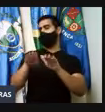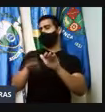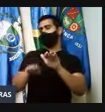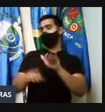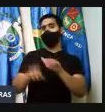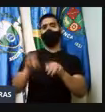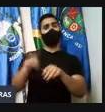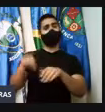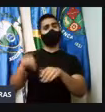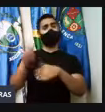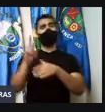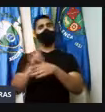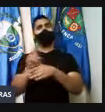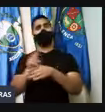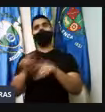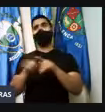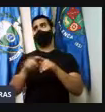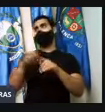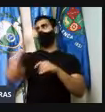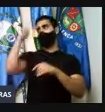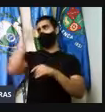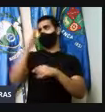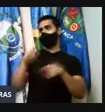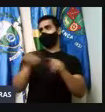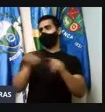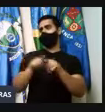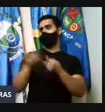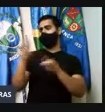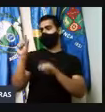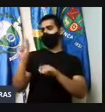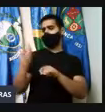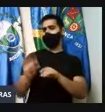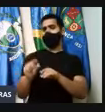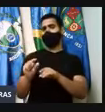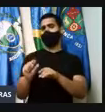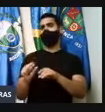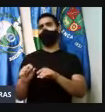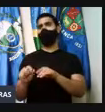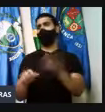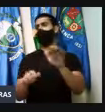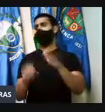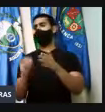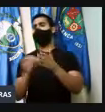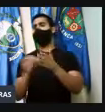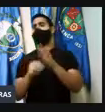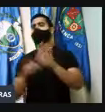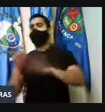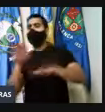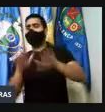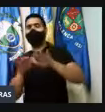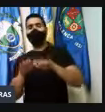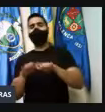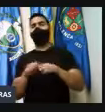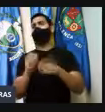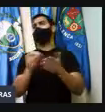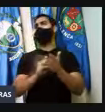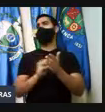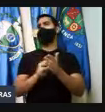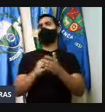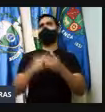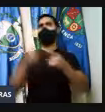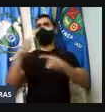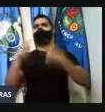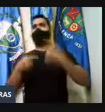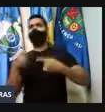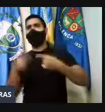só aqui em Valença, é no Brasil inteiro. Então, o descuido é no Brasil inteiro. Às vezes,